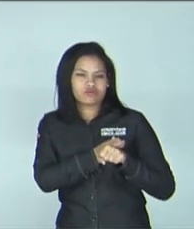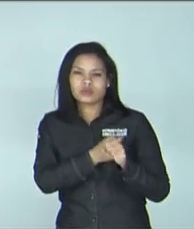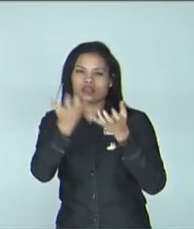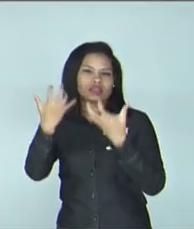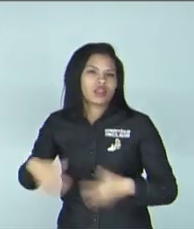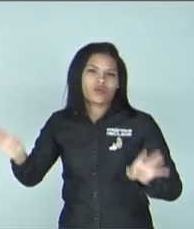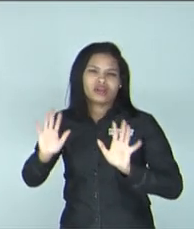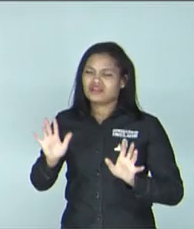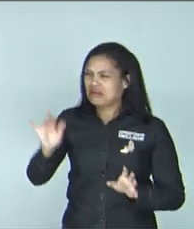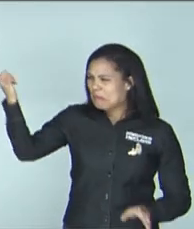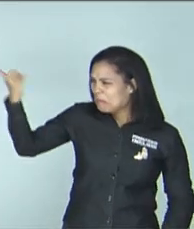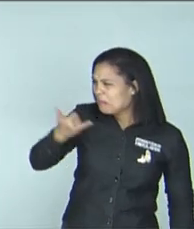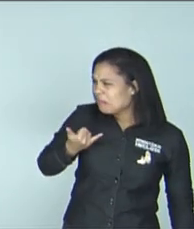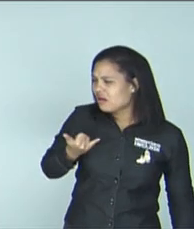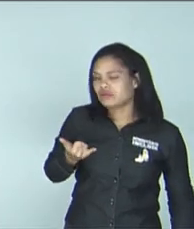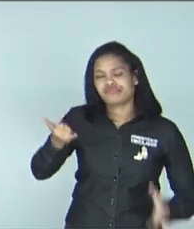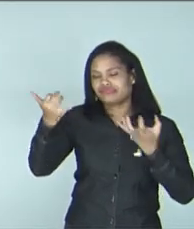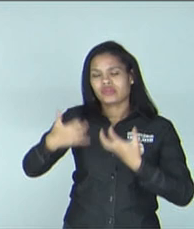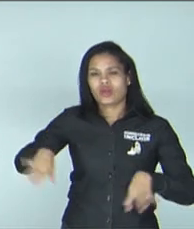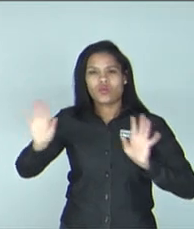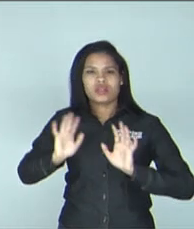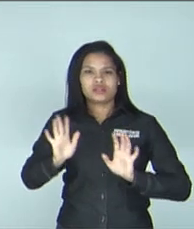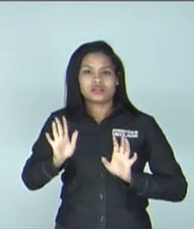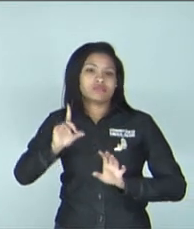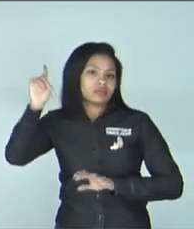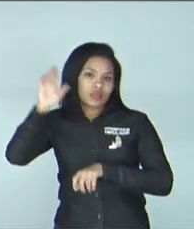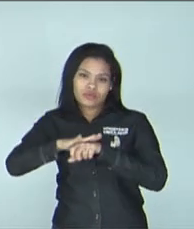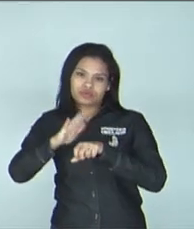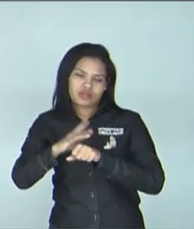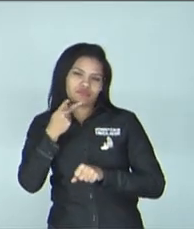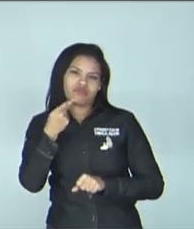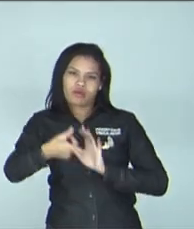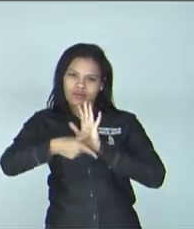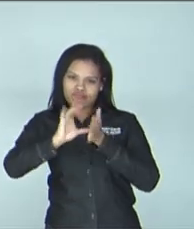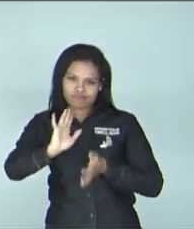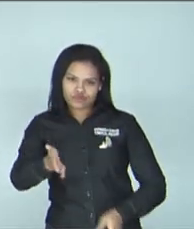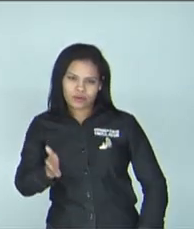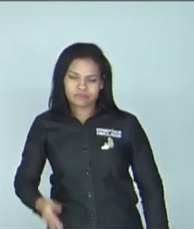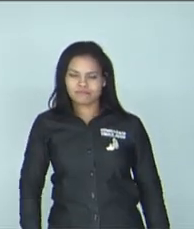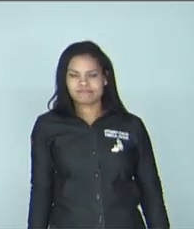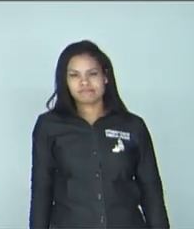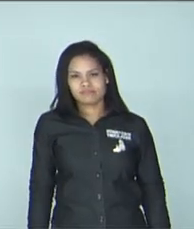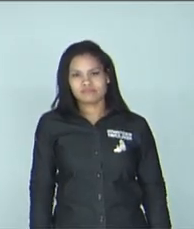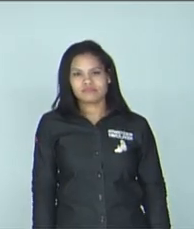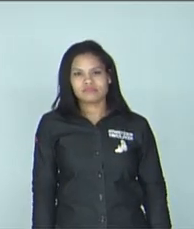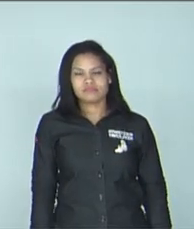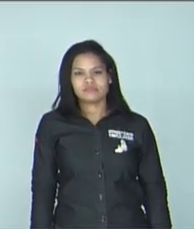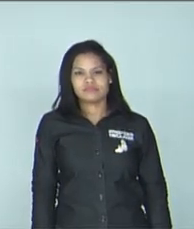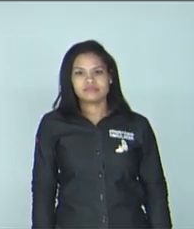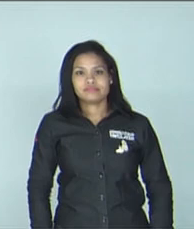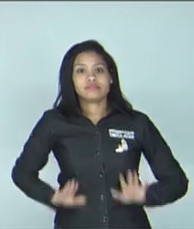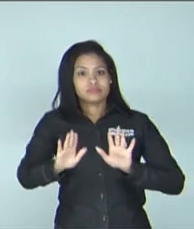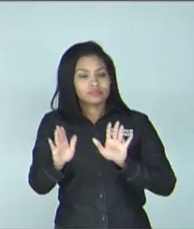não quis ouvi-los conforme o senhor tinha dito e nós temos